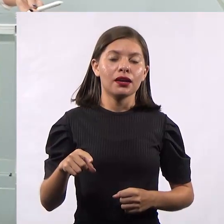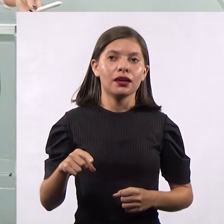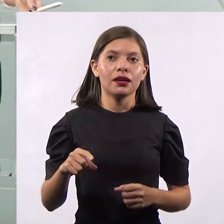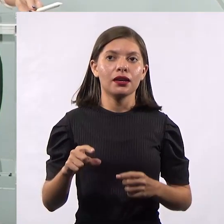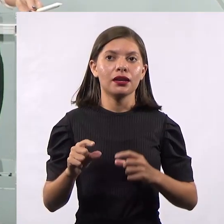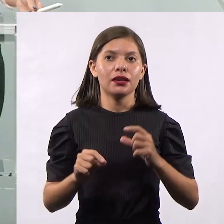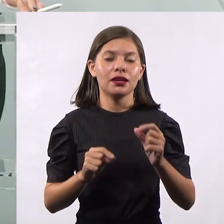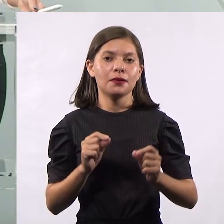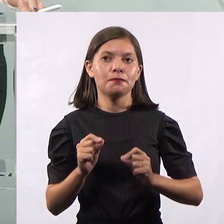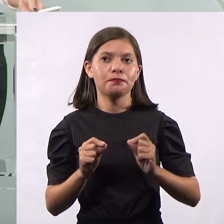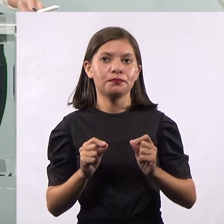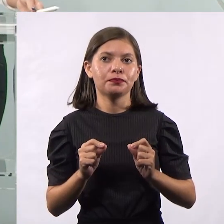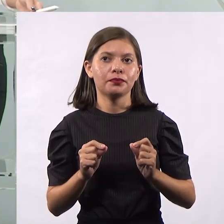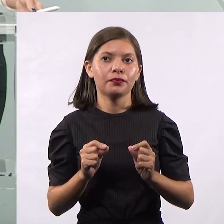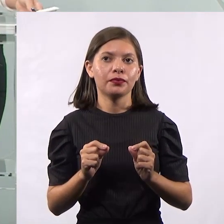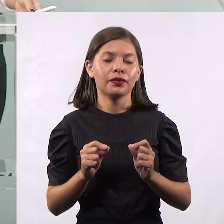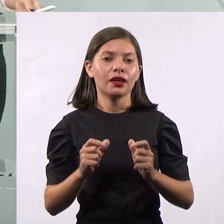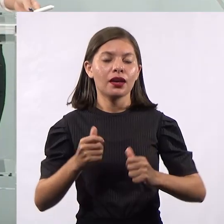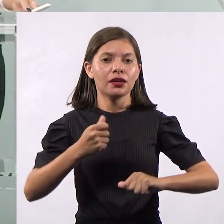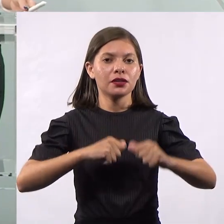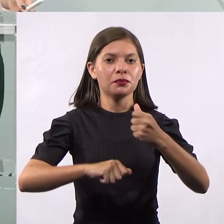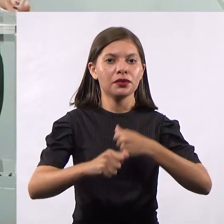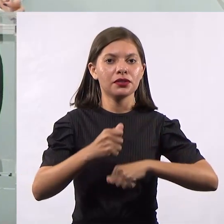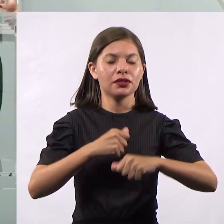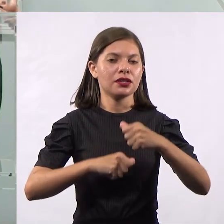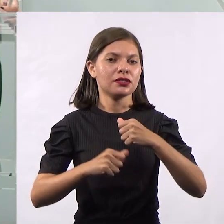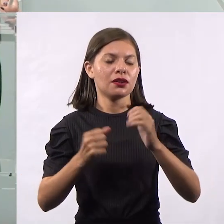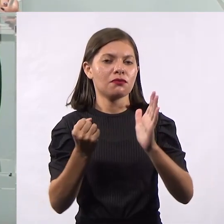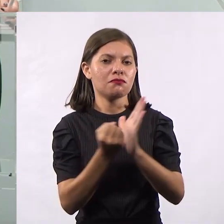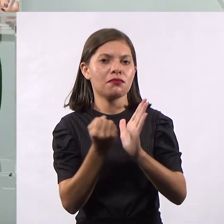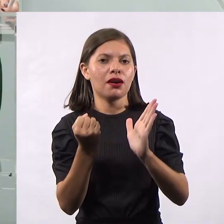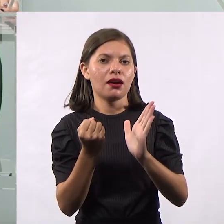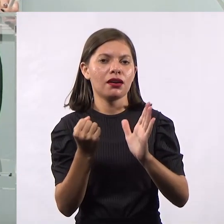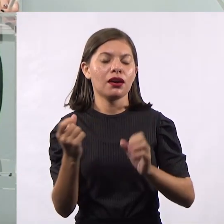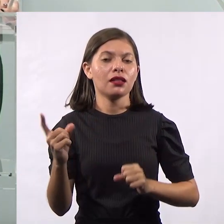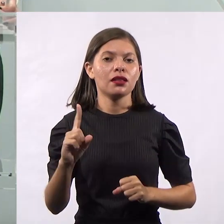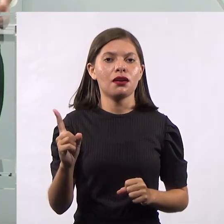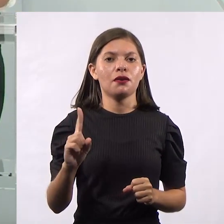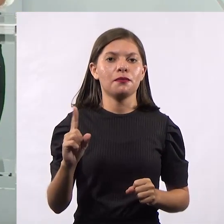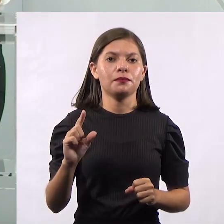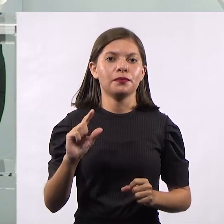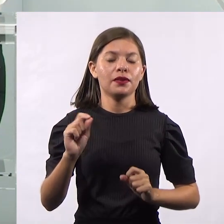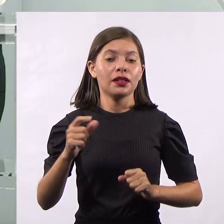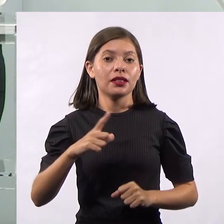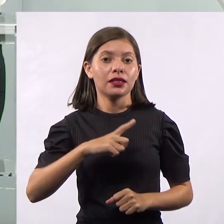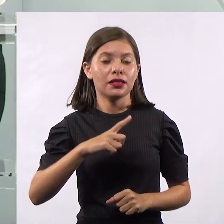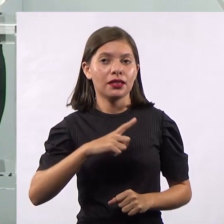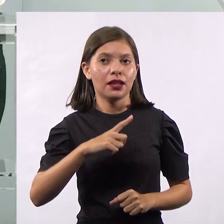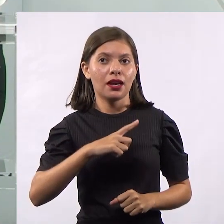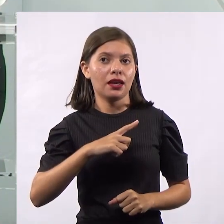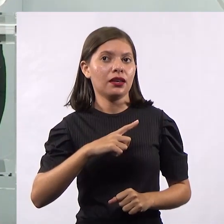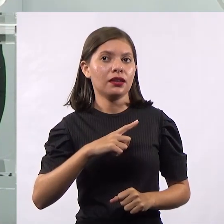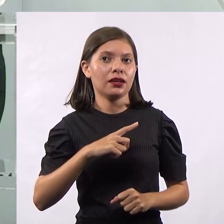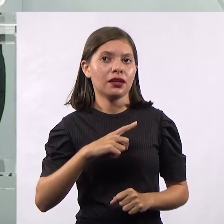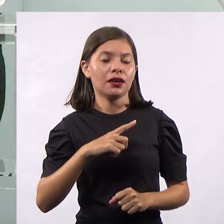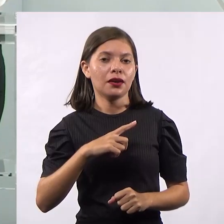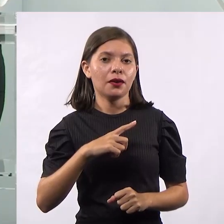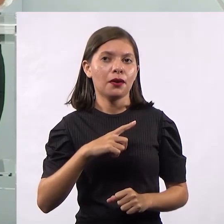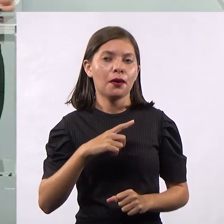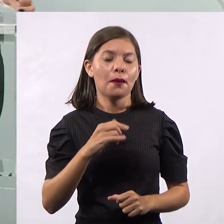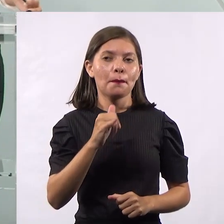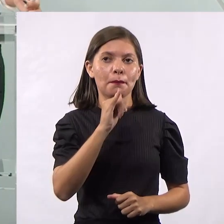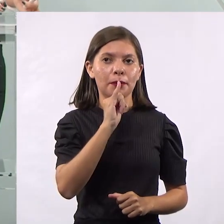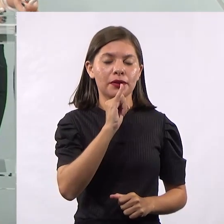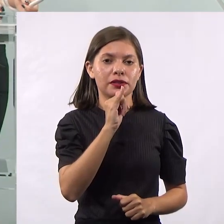Né? Que, em regra, a administração não vai indicar a marca ou modelo, mas pode acontecer que ela tenha que indicar a marca ou